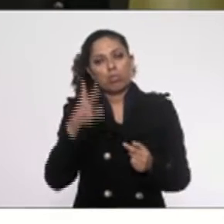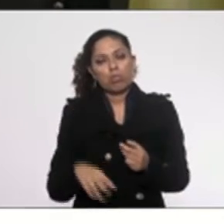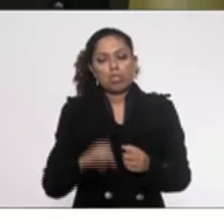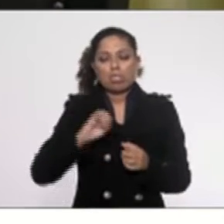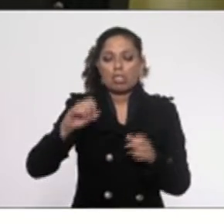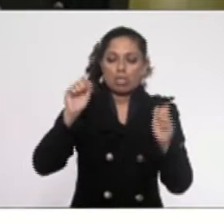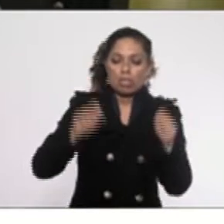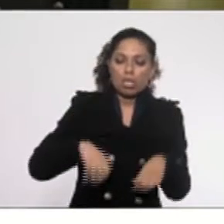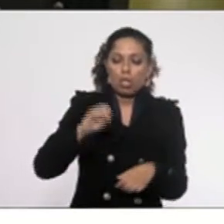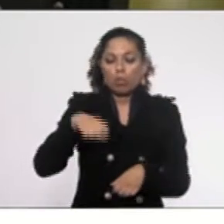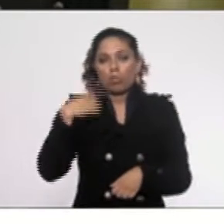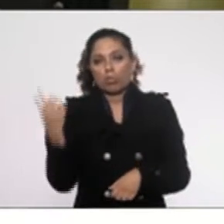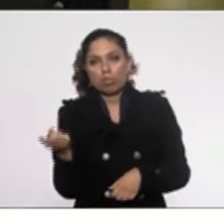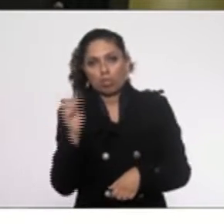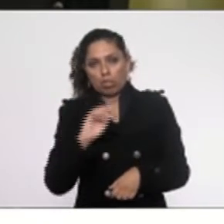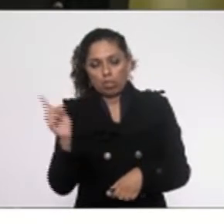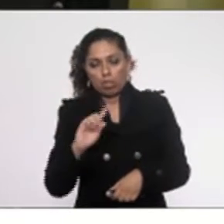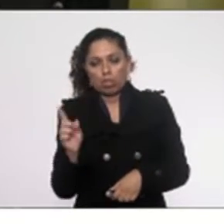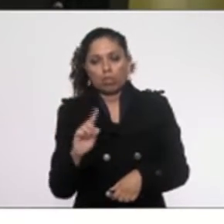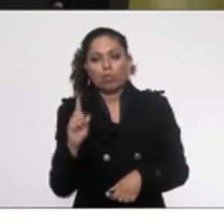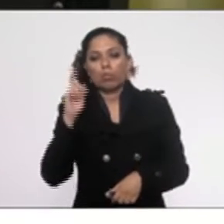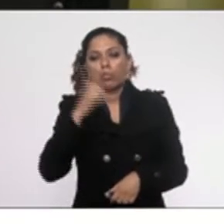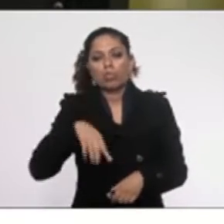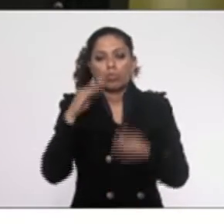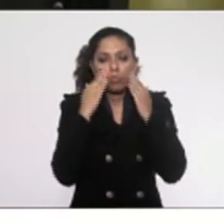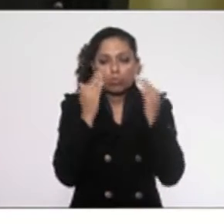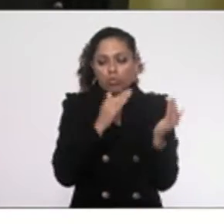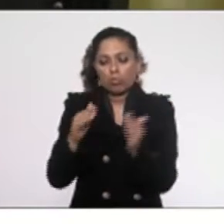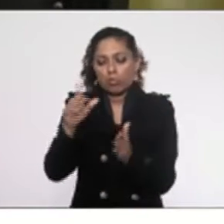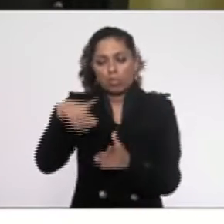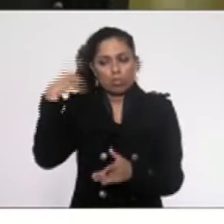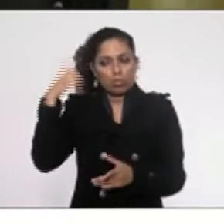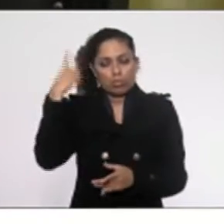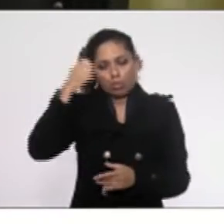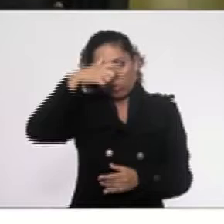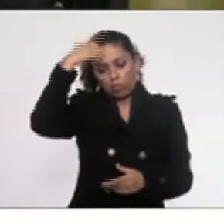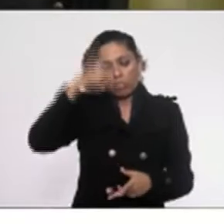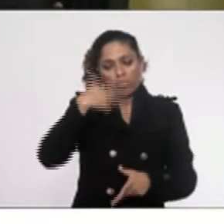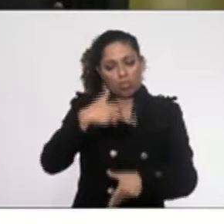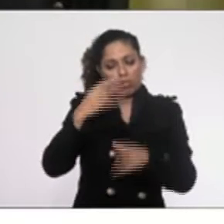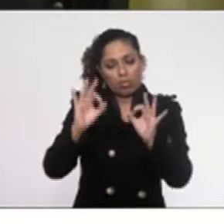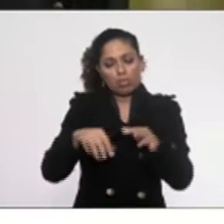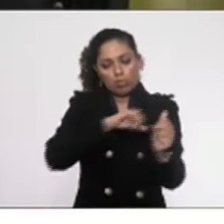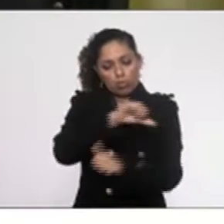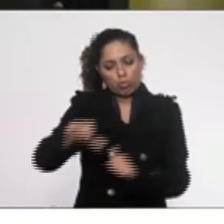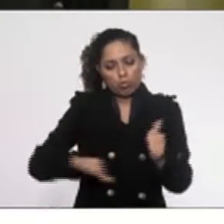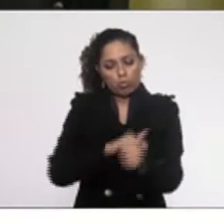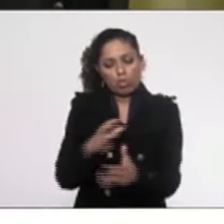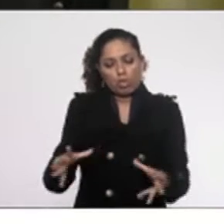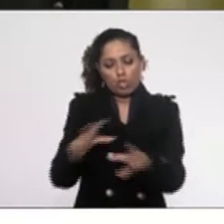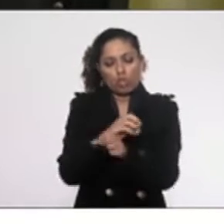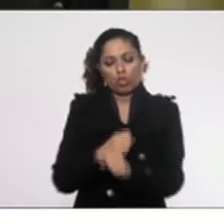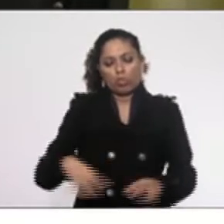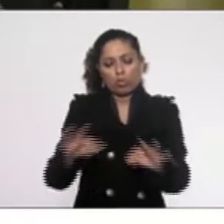deliberar nesse sentido. Mas no que foi apresentado ao deputado Luiz Paulo, de pleno acordo dessa alteração e com a defesa dos dois itens anteriores.